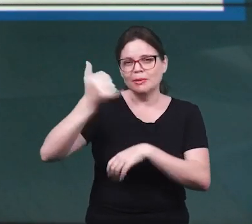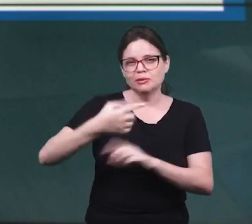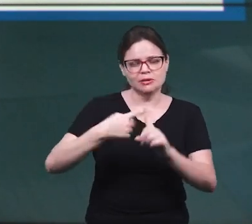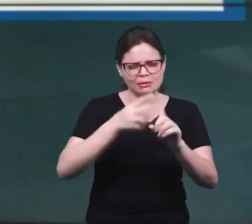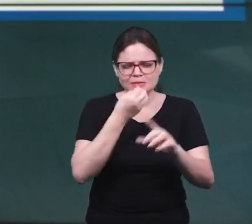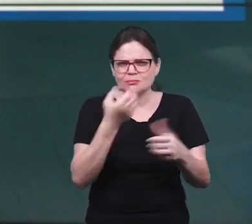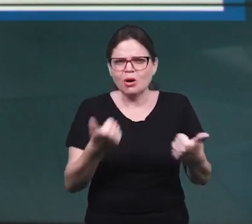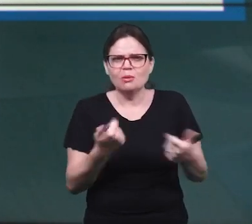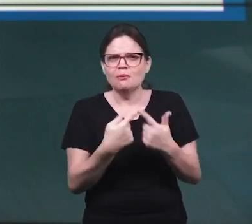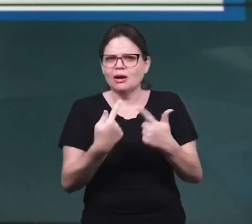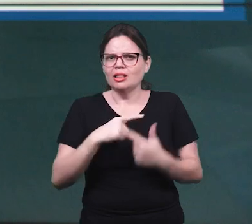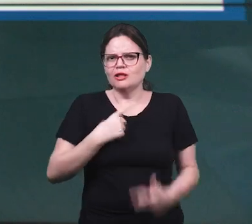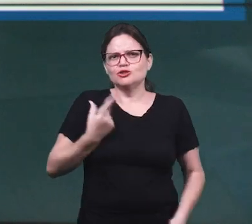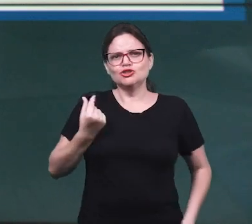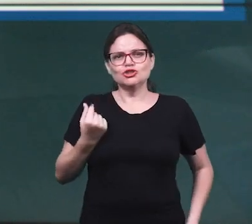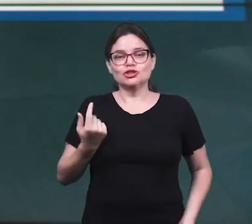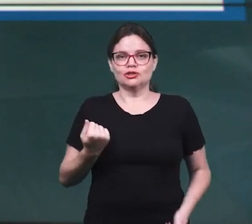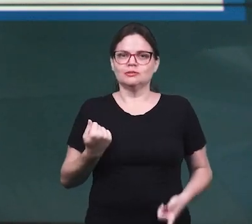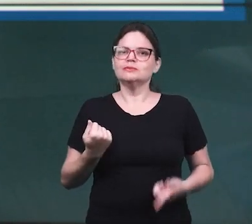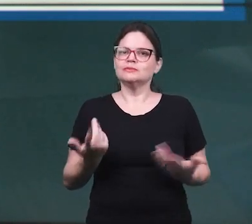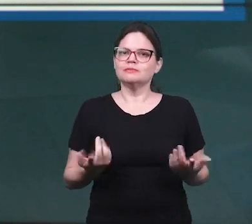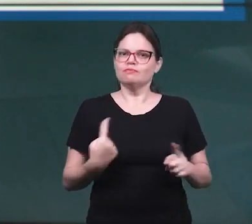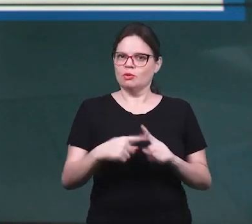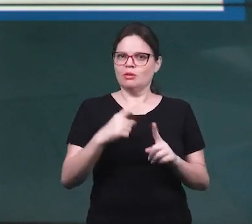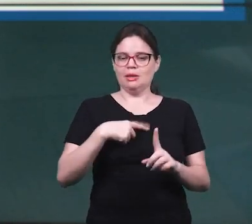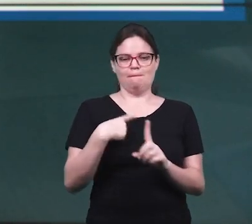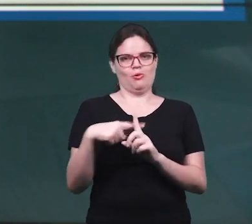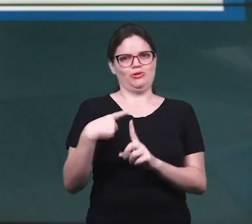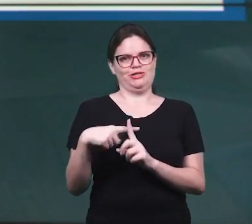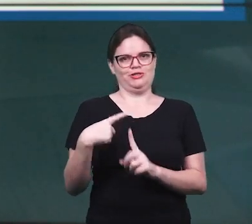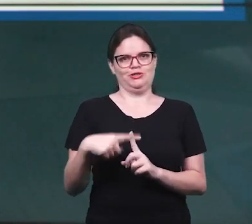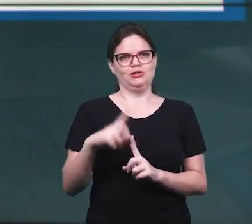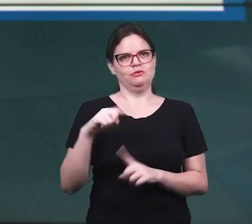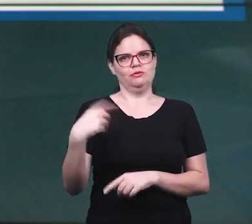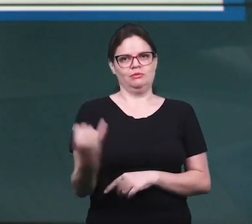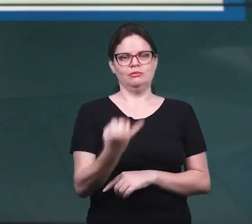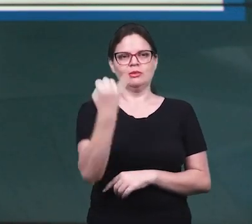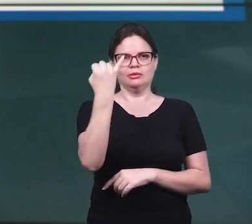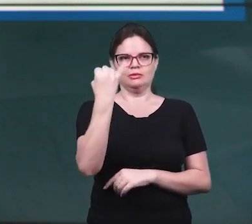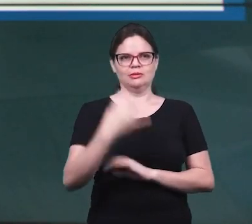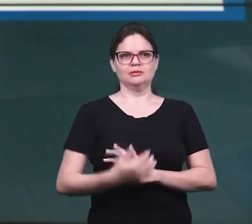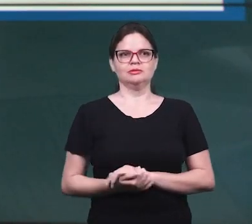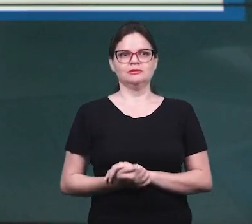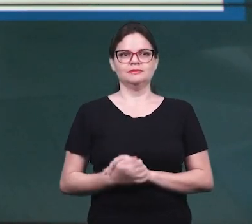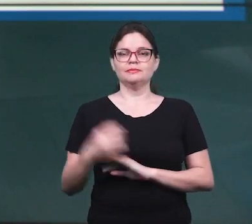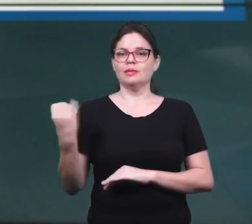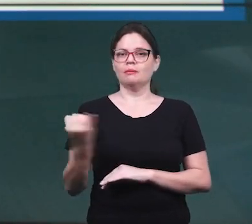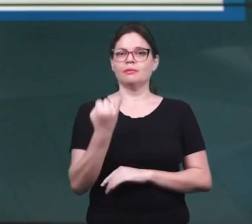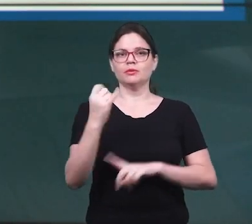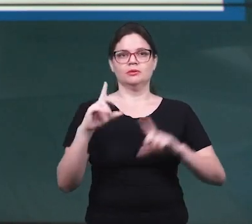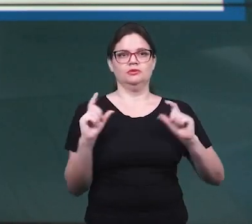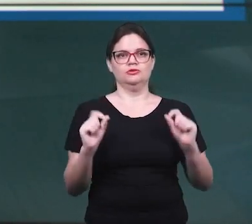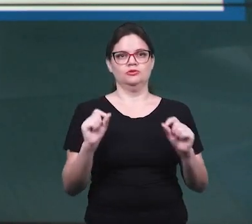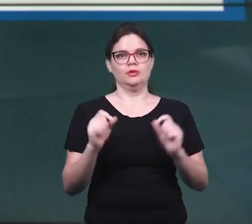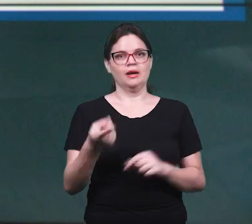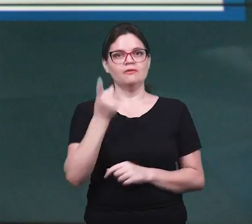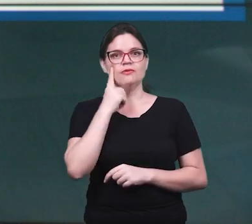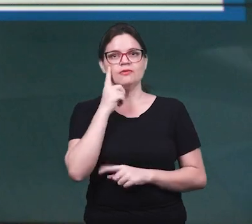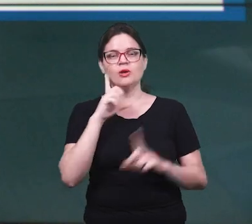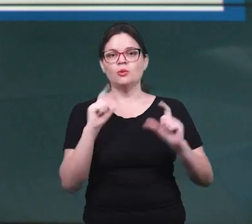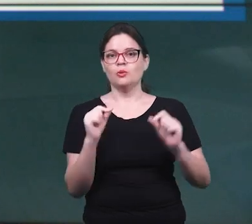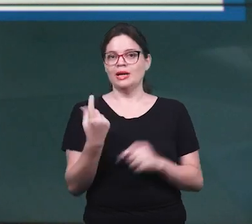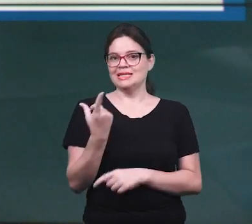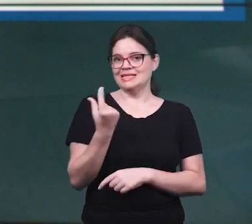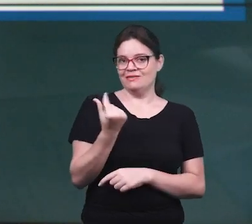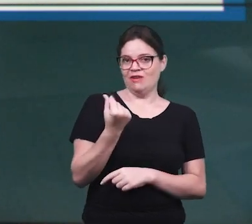gera um valor positivo. Importante pegar esse valor